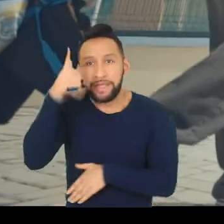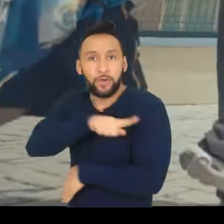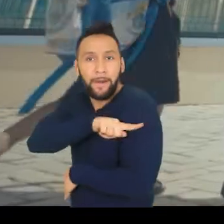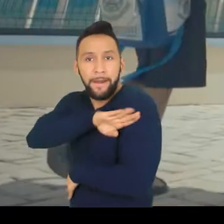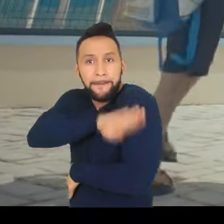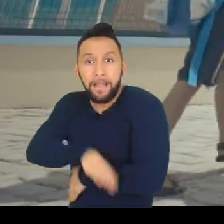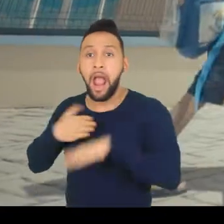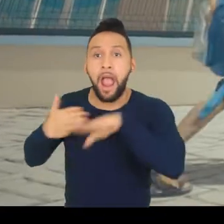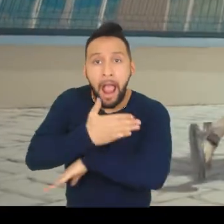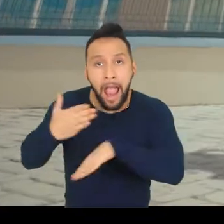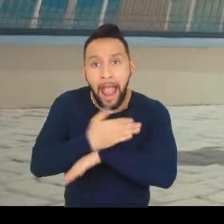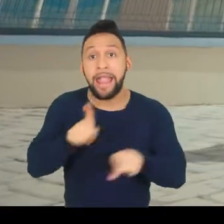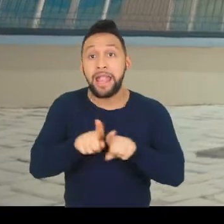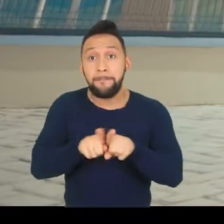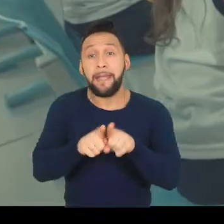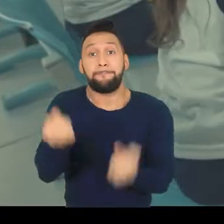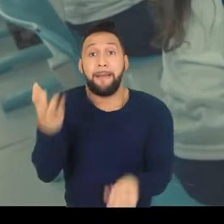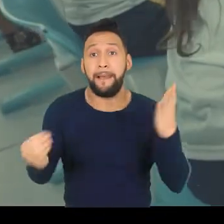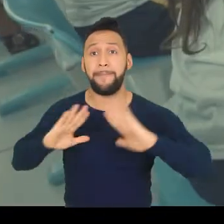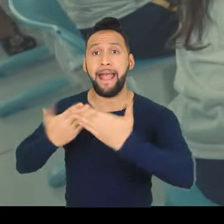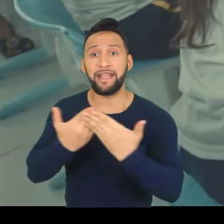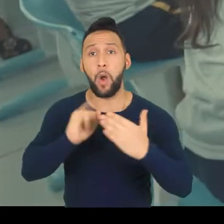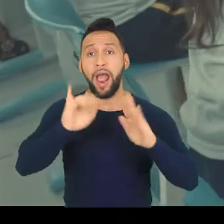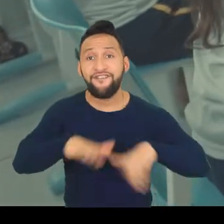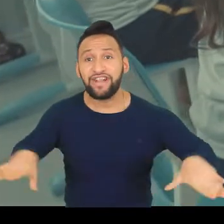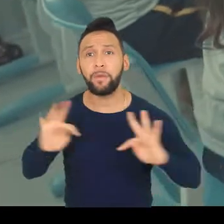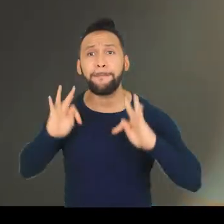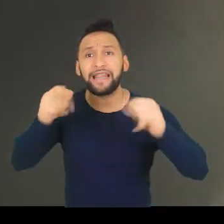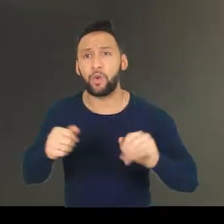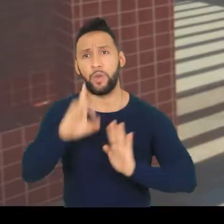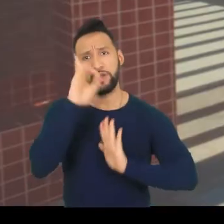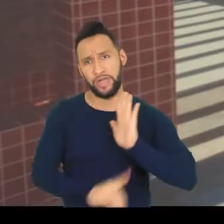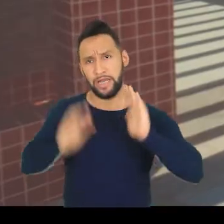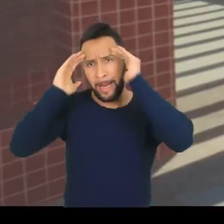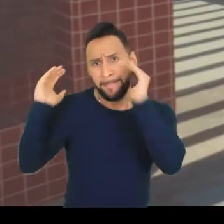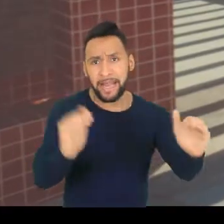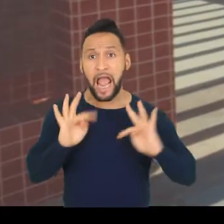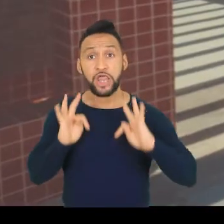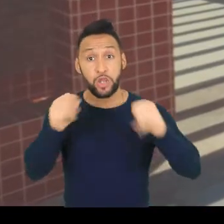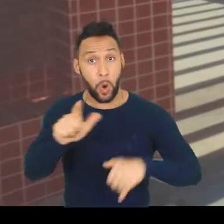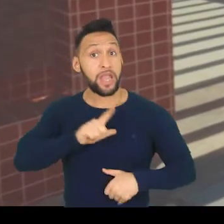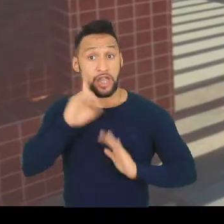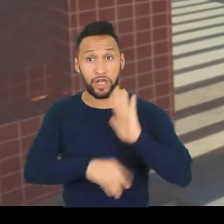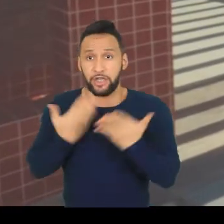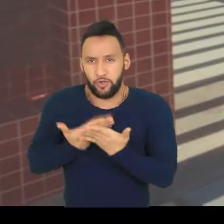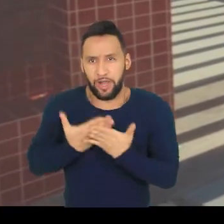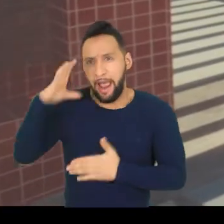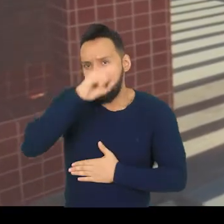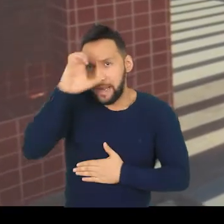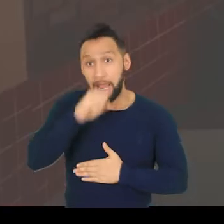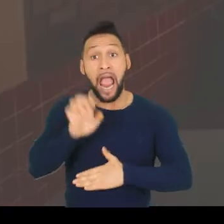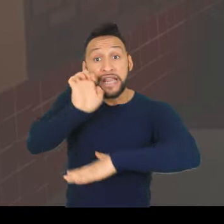de creches, por entender que a educação é direito de todos. Atualmente, o Ceará é o estado com a maior média